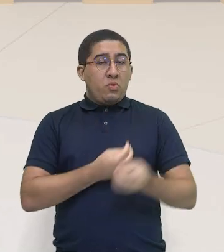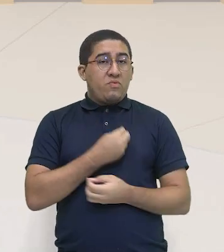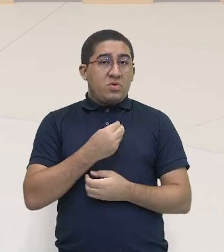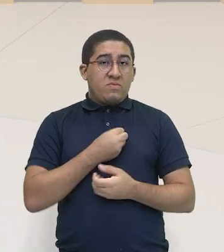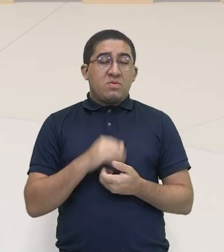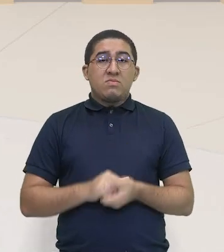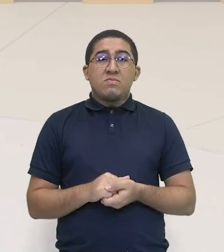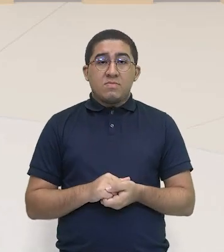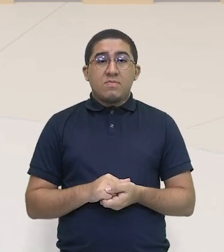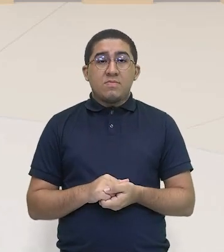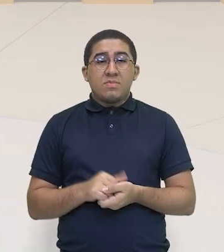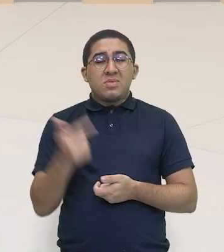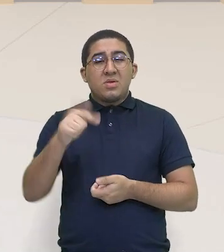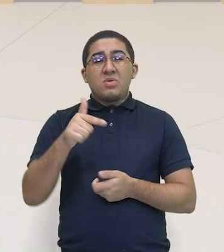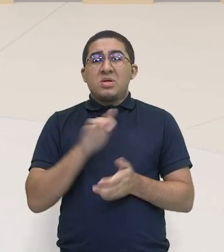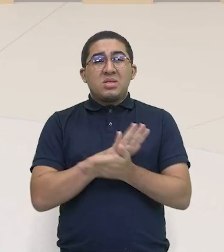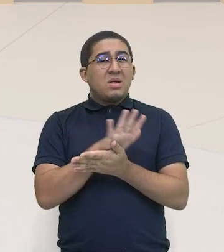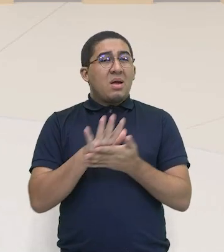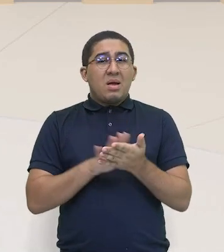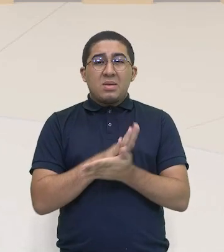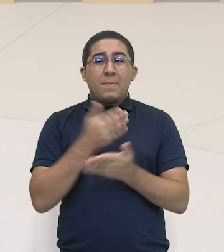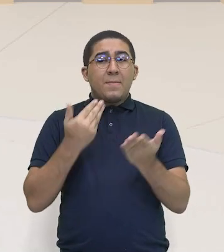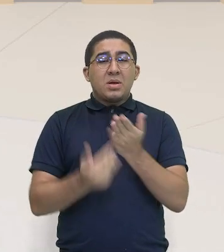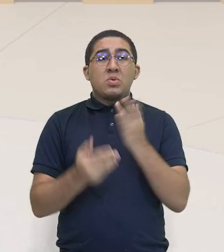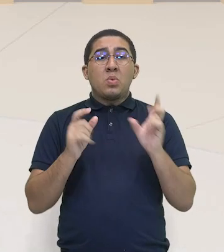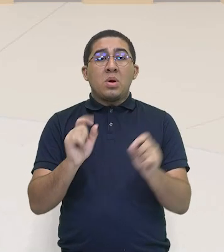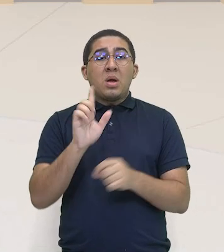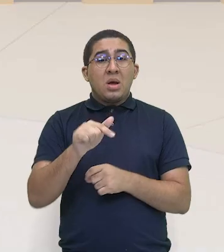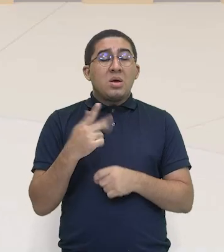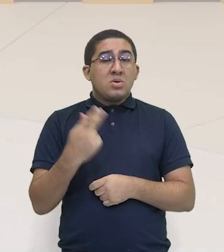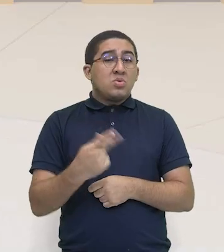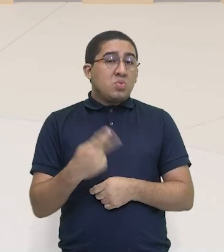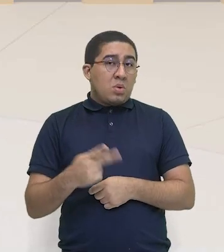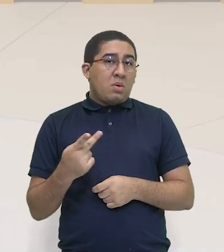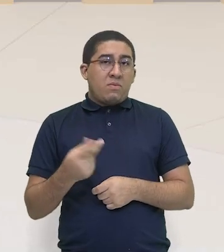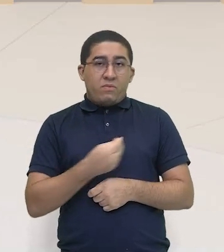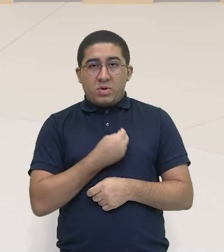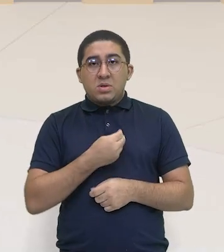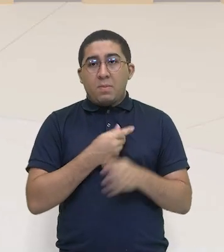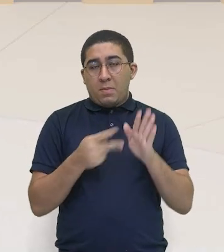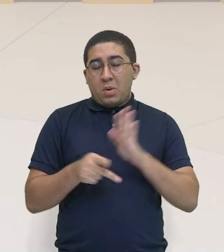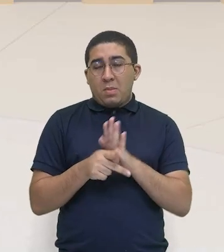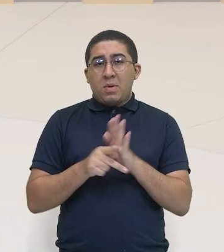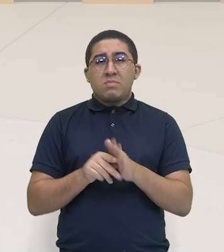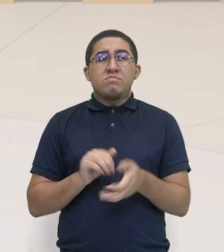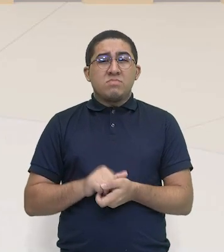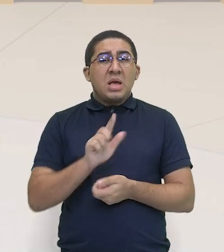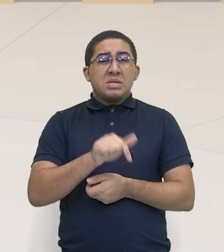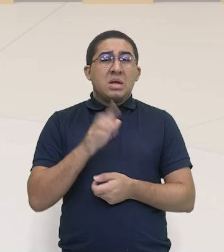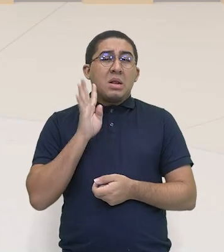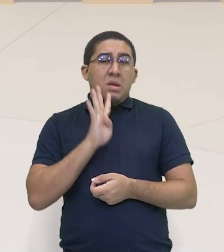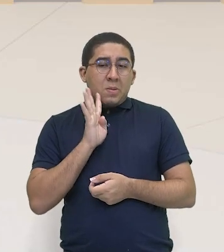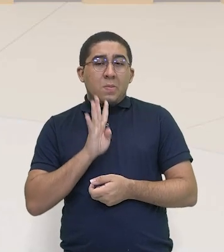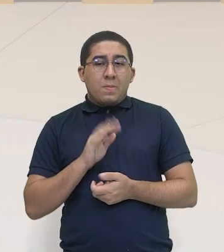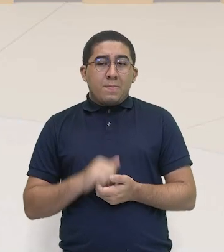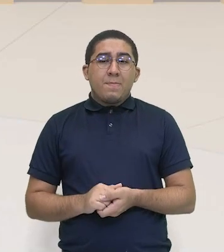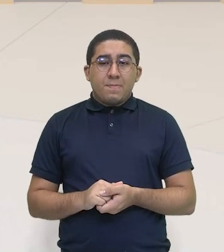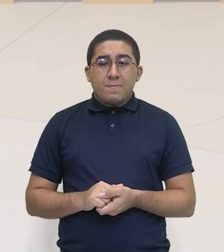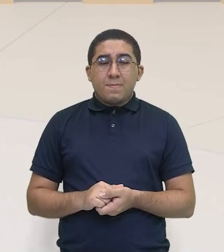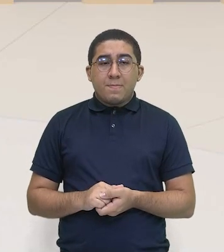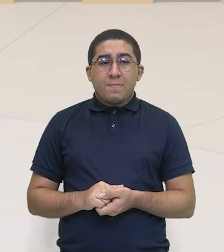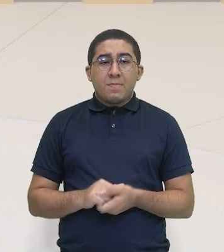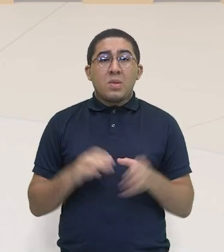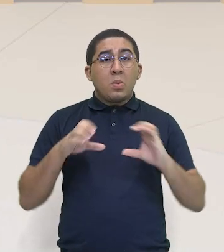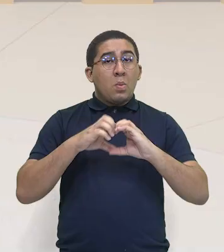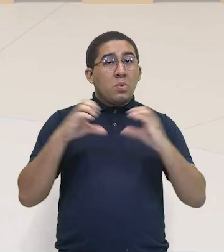sem perder, né, aquilo que é da sua essência. Isso é que é bacana, né? Ou seja, as